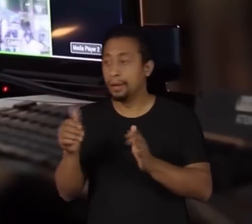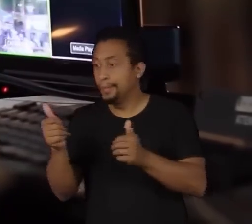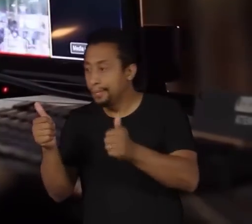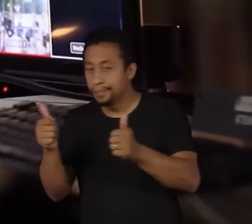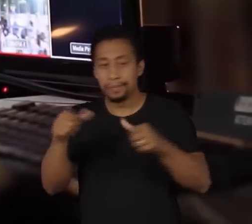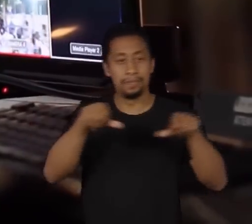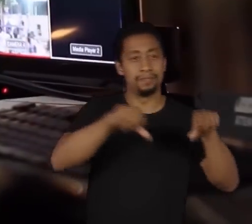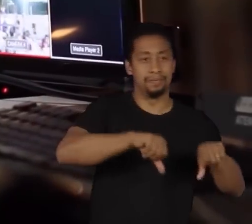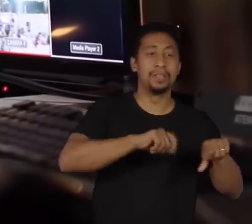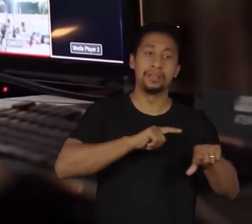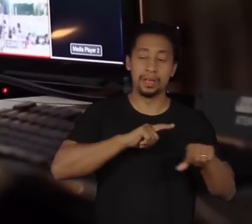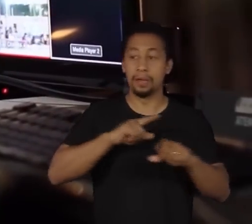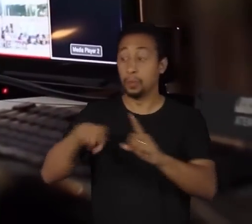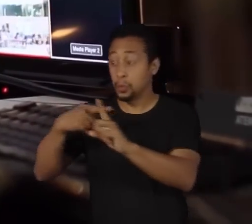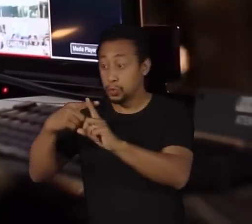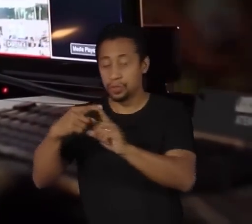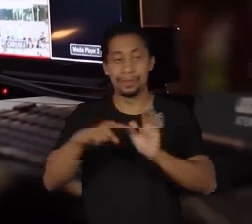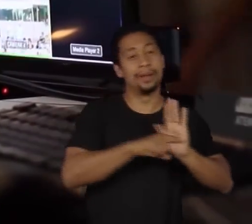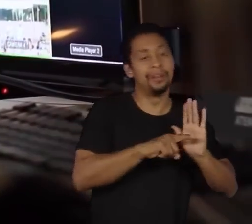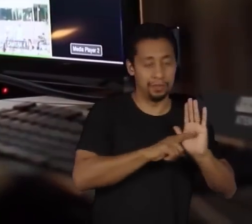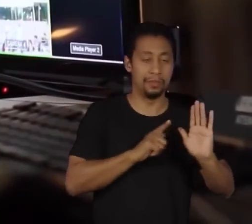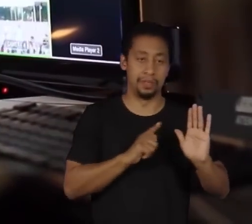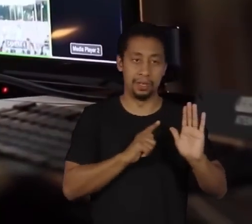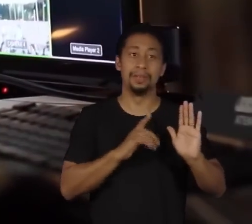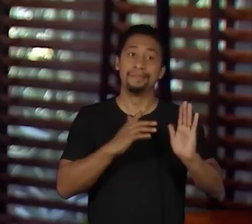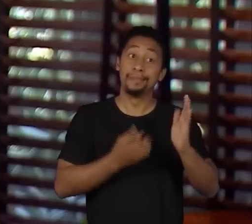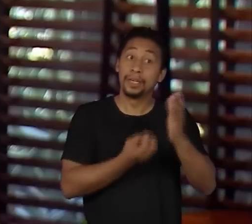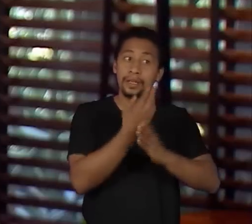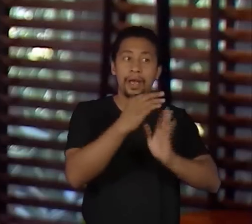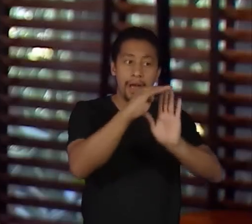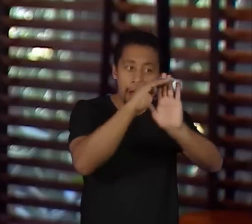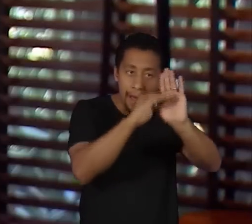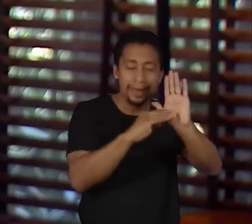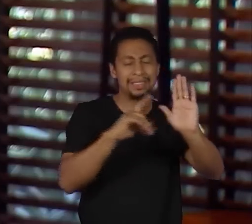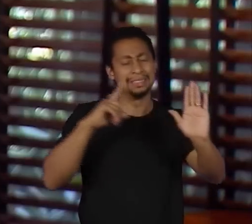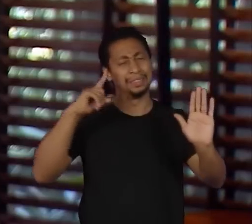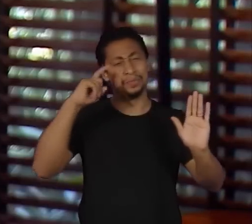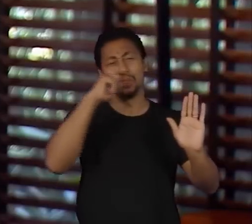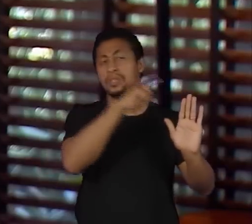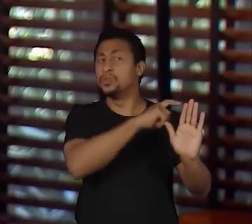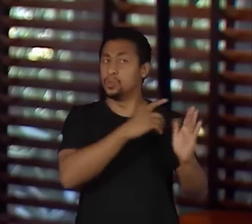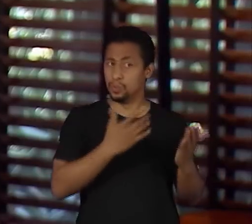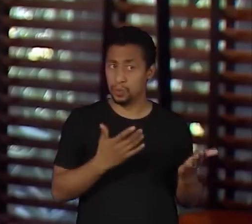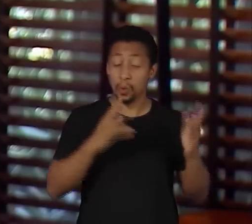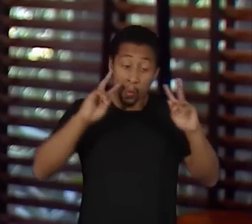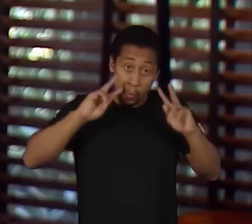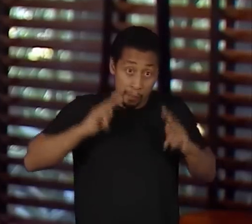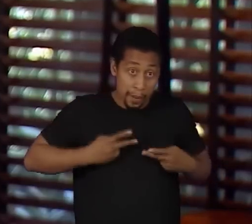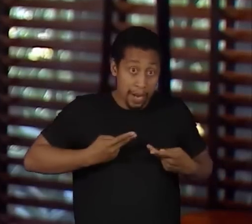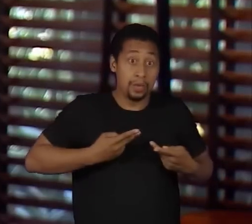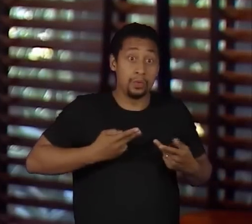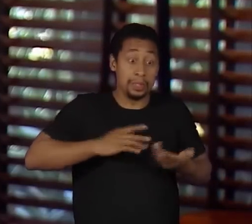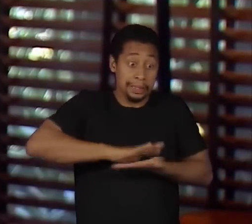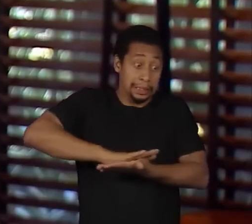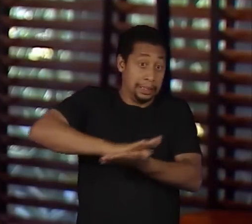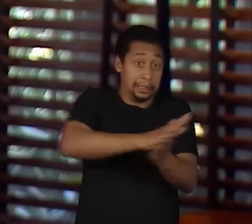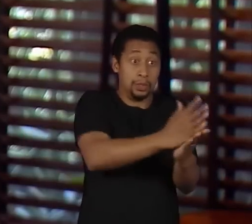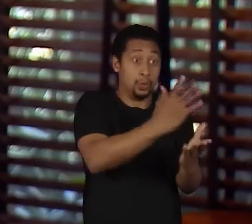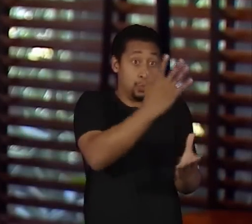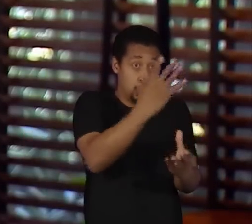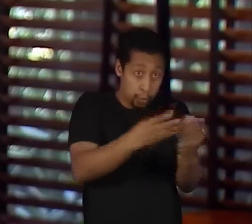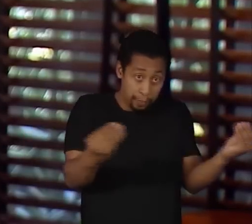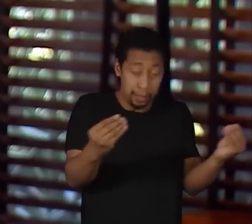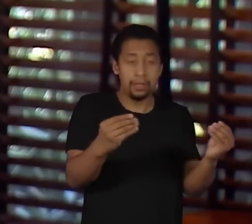todos os processos de regulamentação estão muito difíceis. O risco da espécie desaparecer tem a ver com as